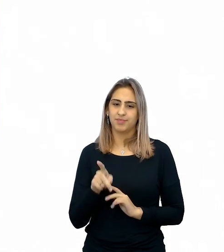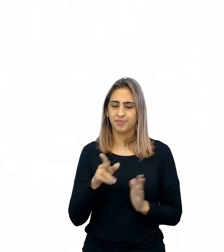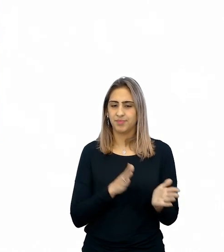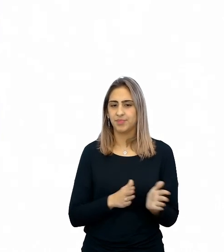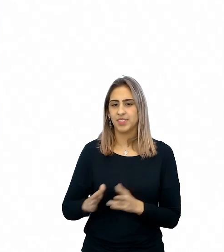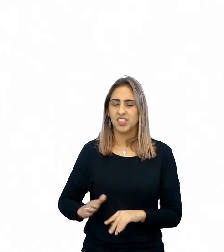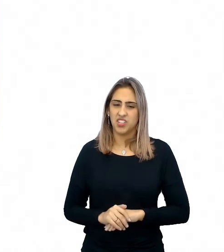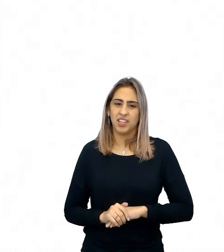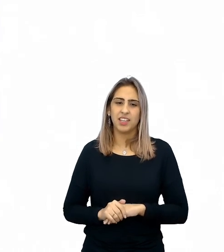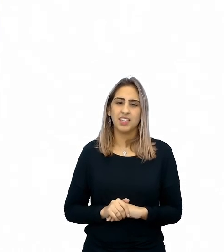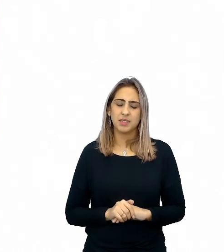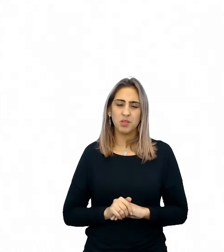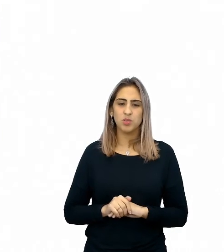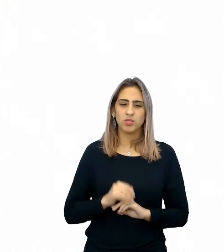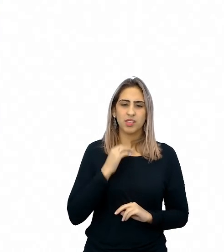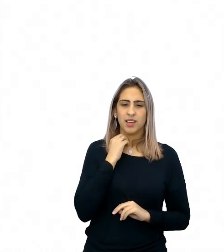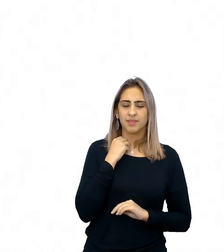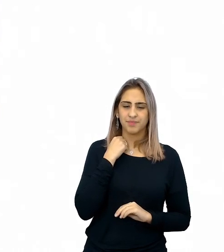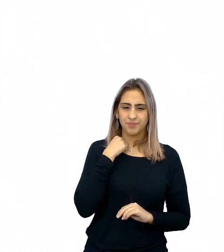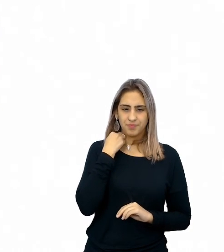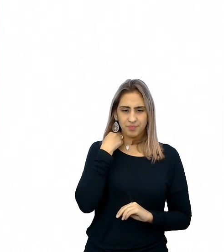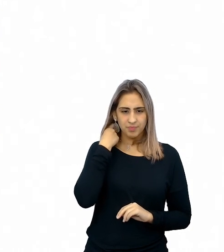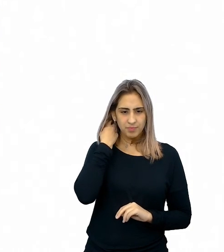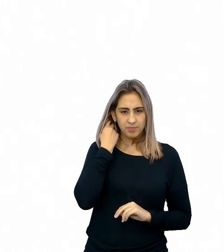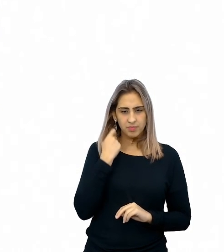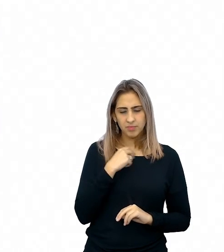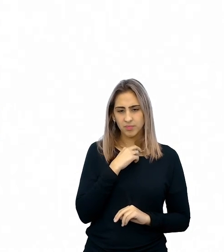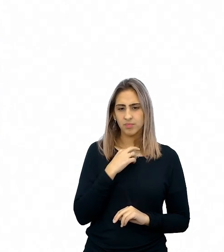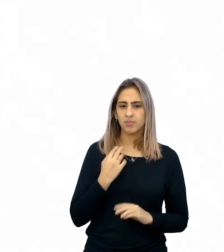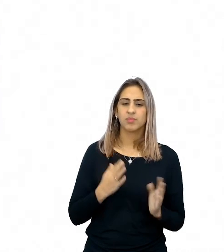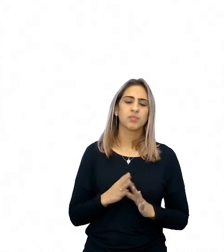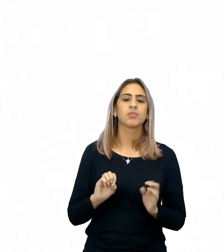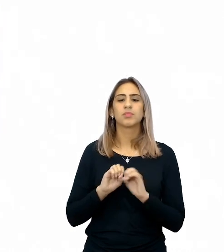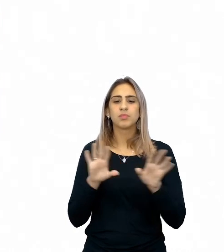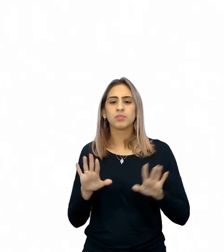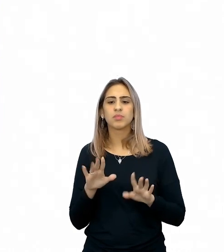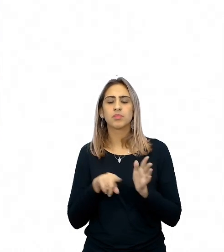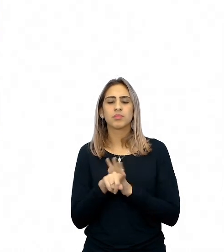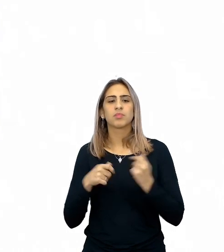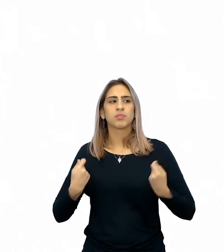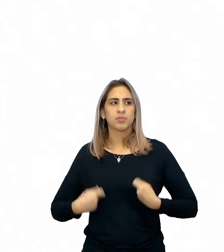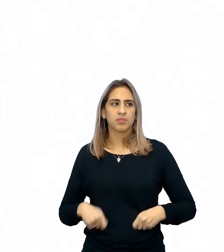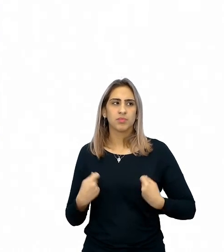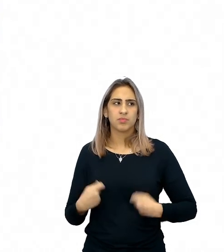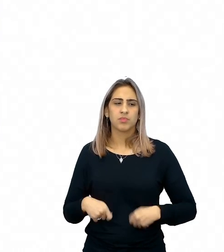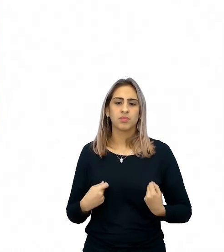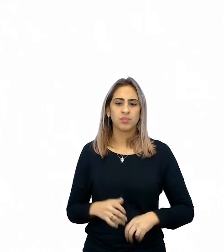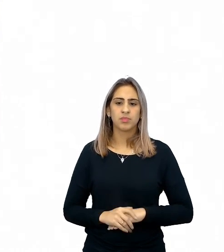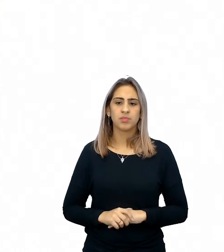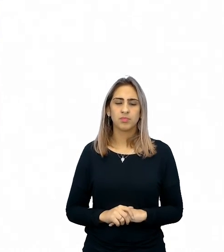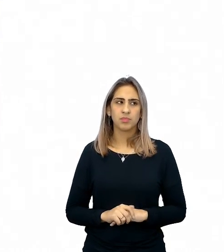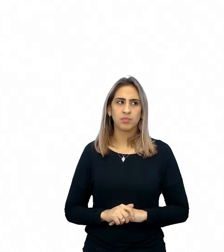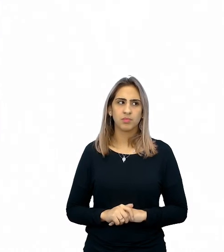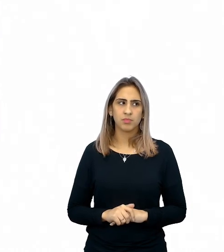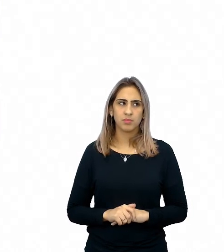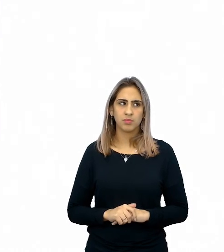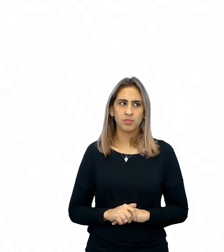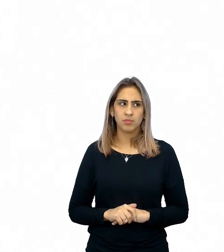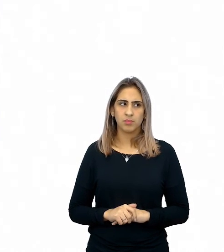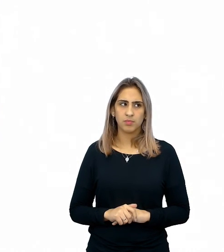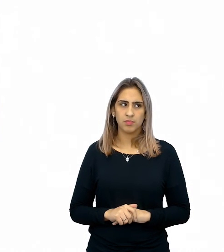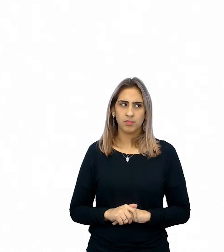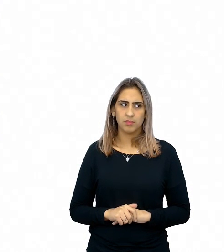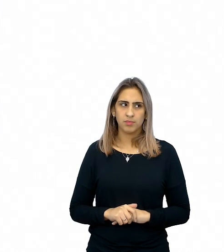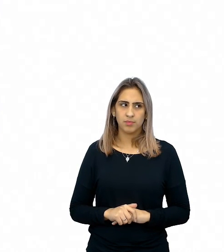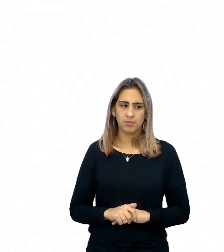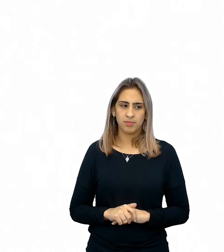esse conjunto permitirá que você tenha mais clareza das necessidades de aprendizagens dos seus alunos. Com isto,